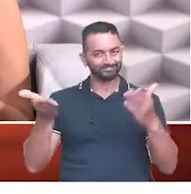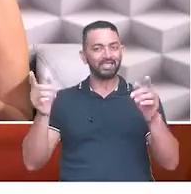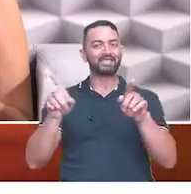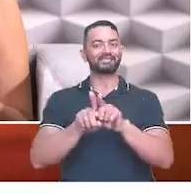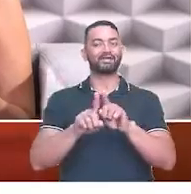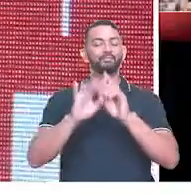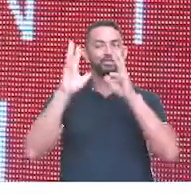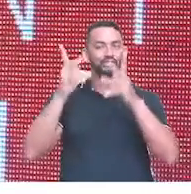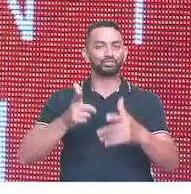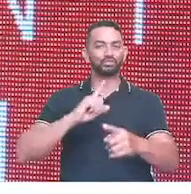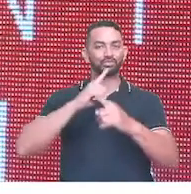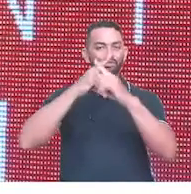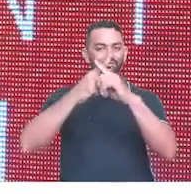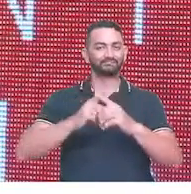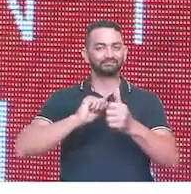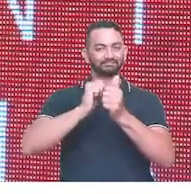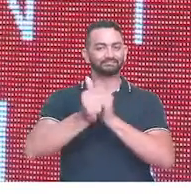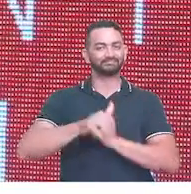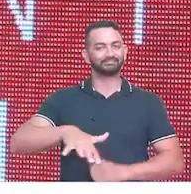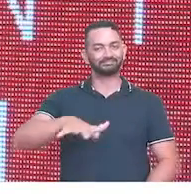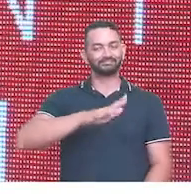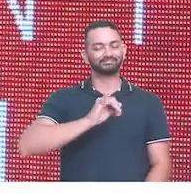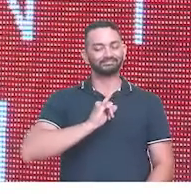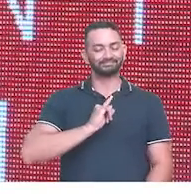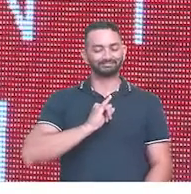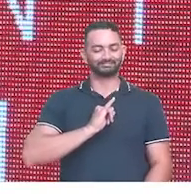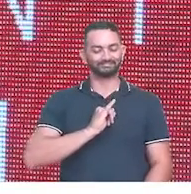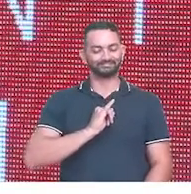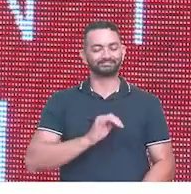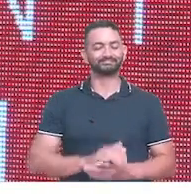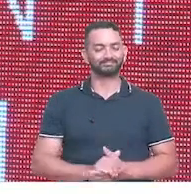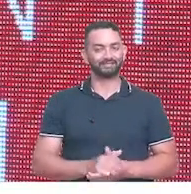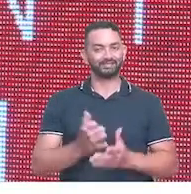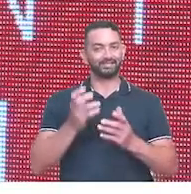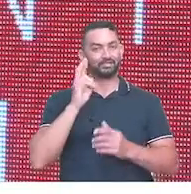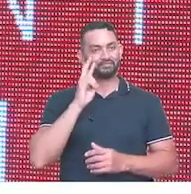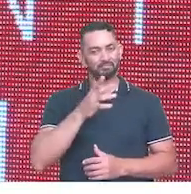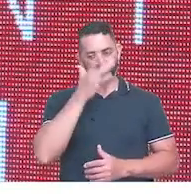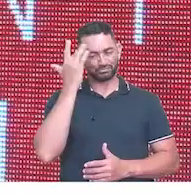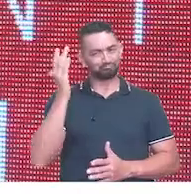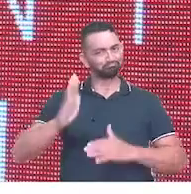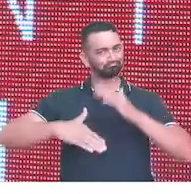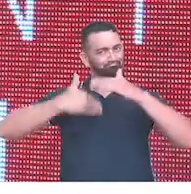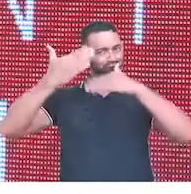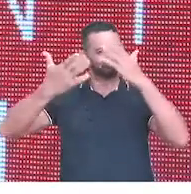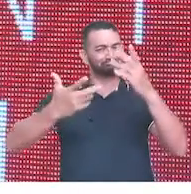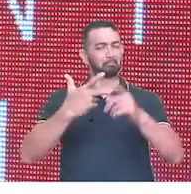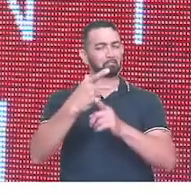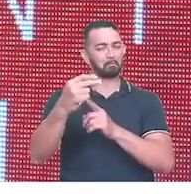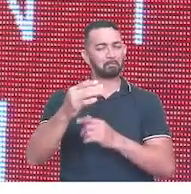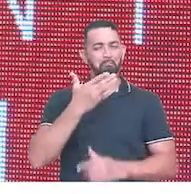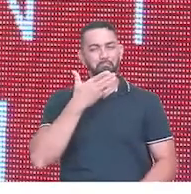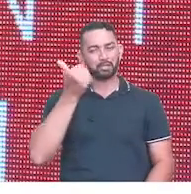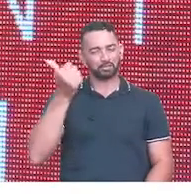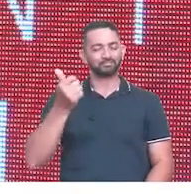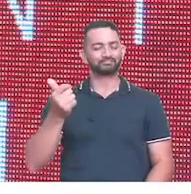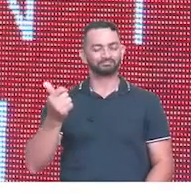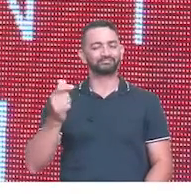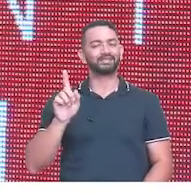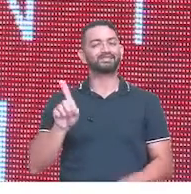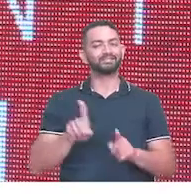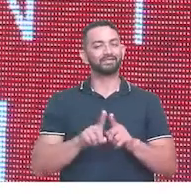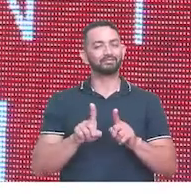a ele EA todos os atletas aqui de Imperatriz da nossa região também a gente quer ver as pessoas se dando cada vez